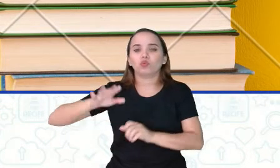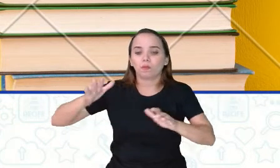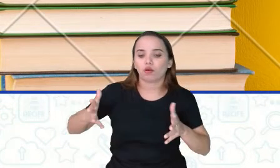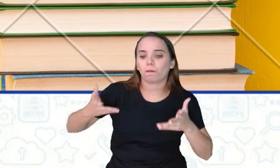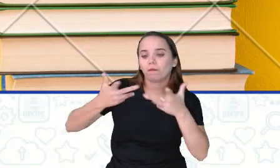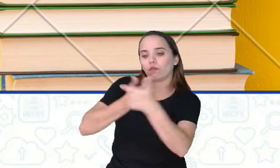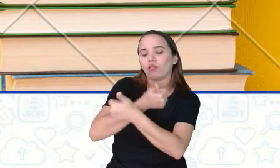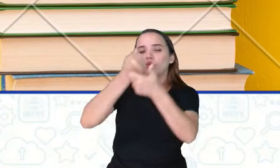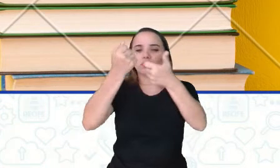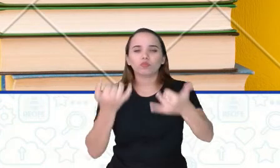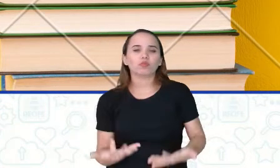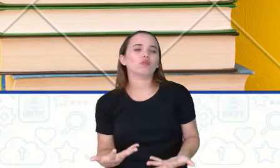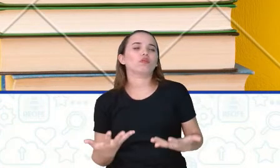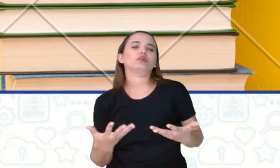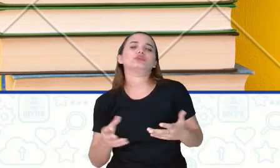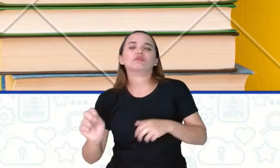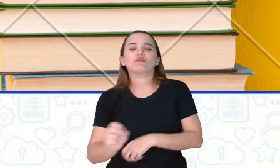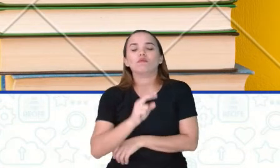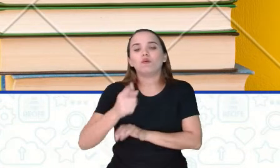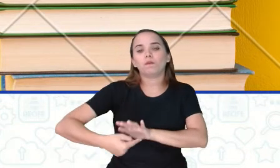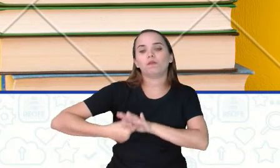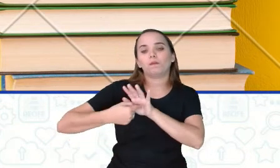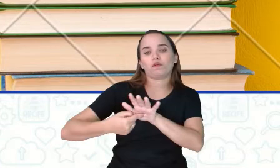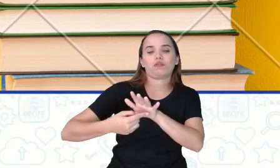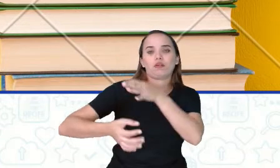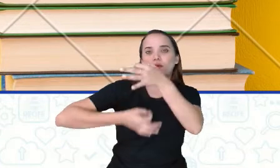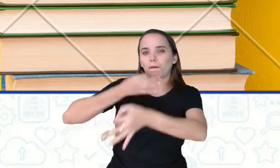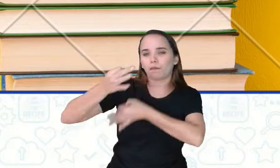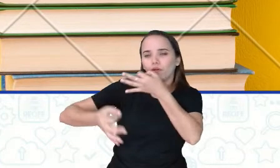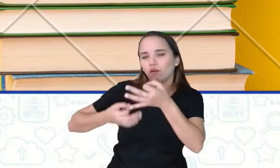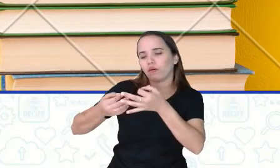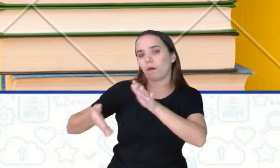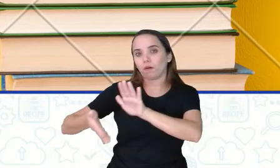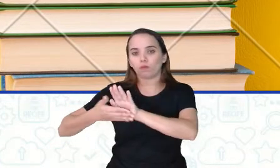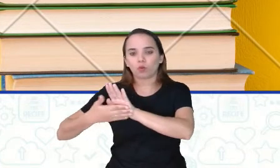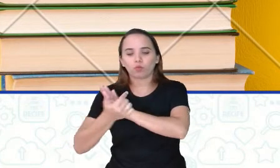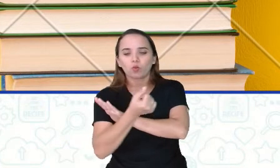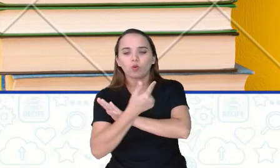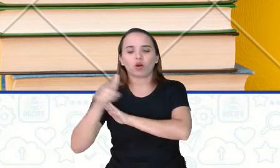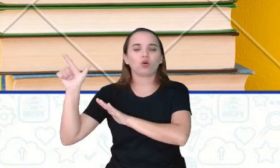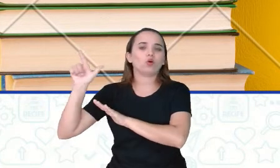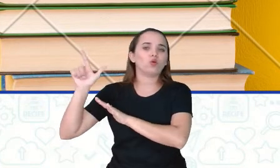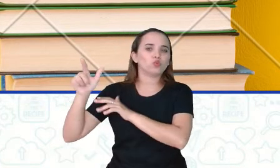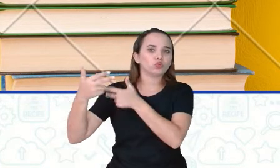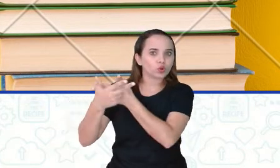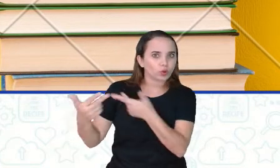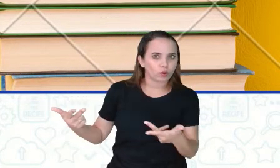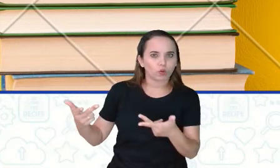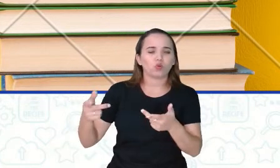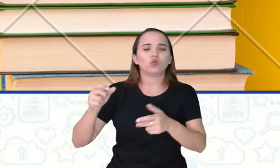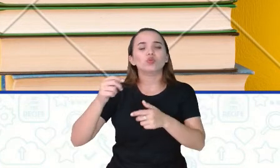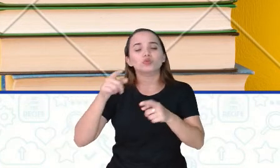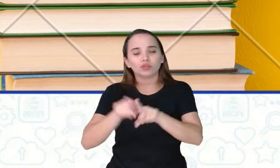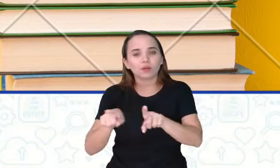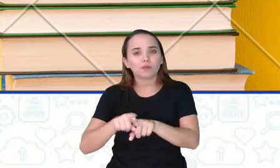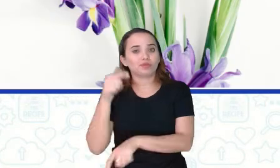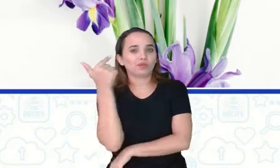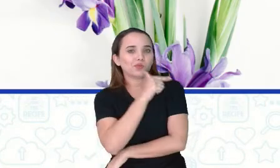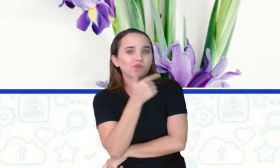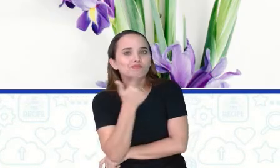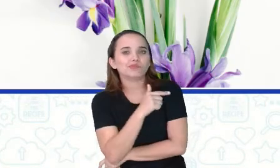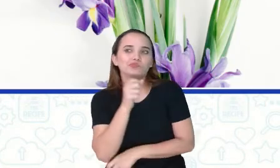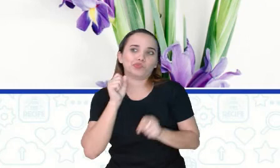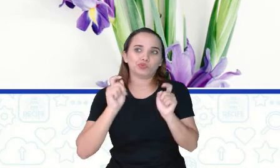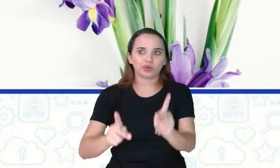uma explicação, apresentar uma crítica, propor uma nova perspectiva, propor humor, produzir humor e etc.